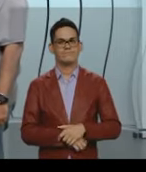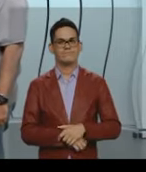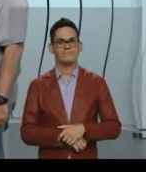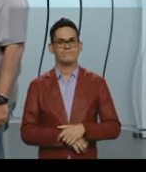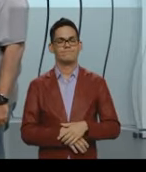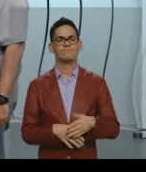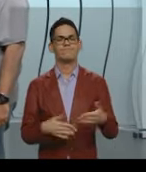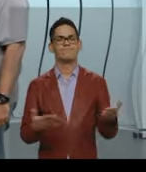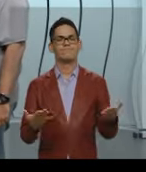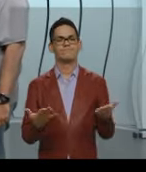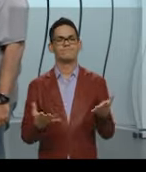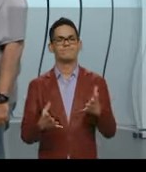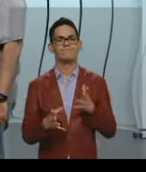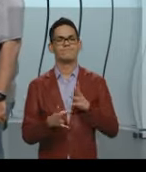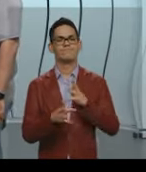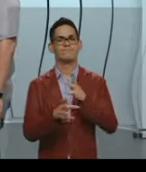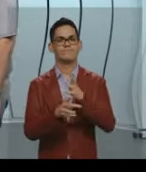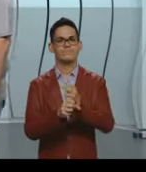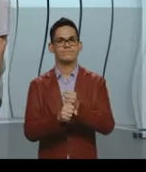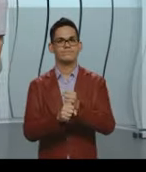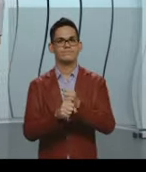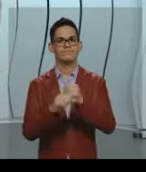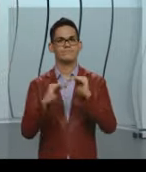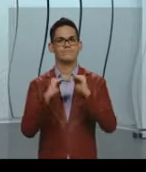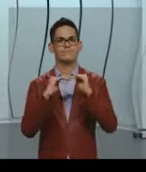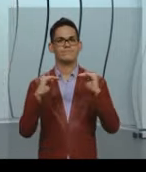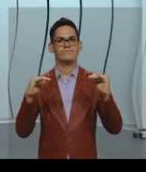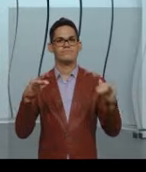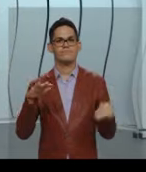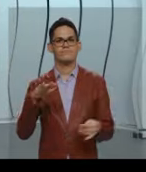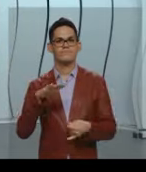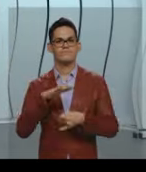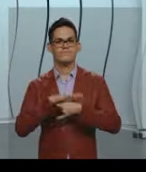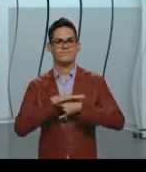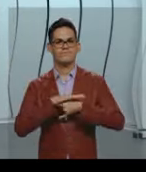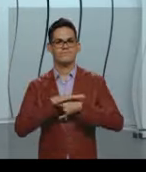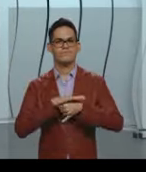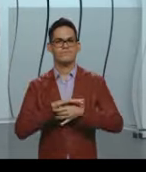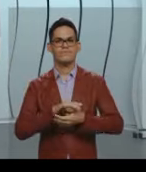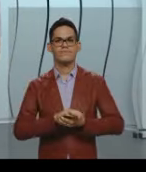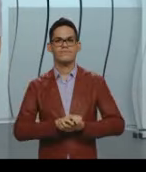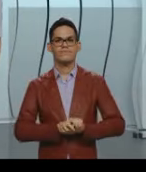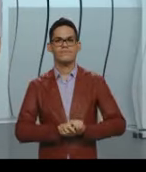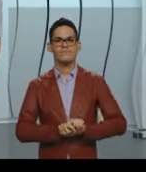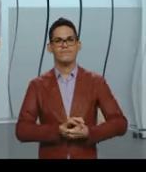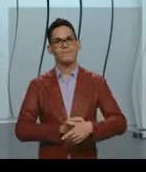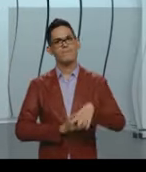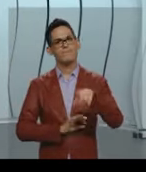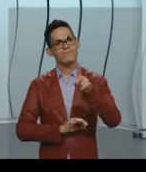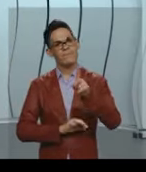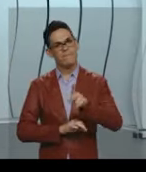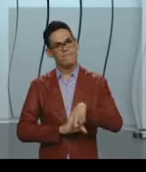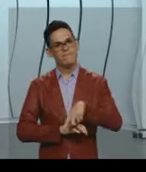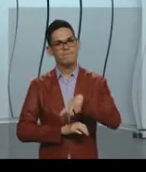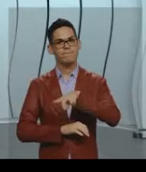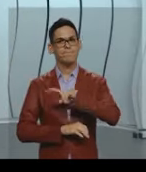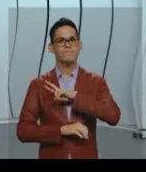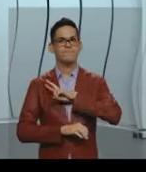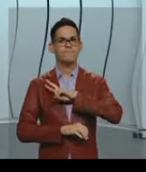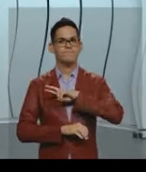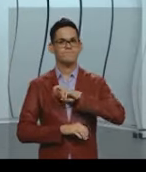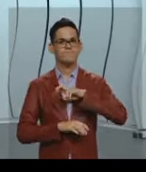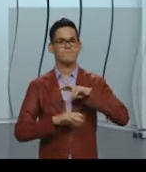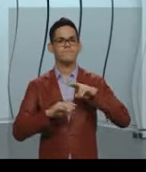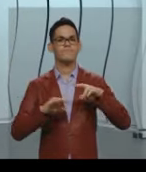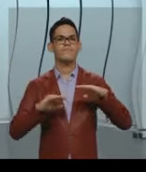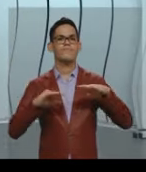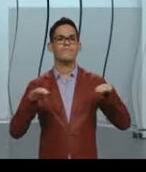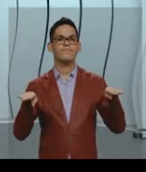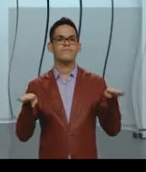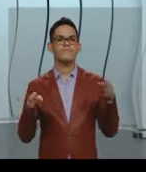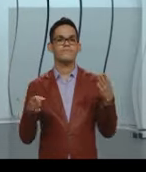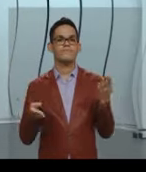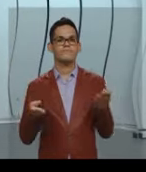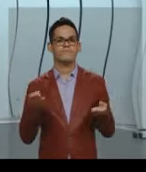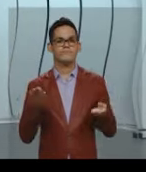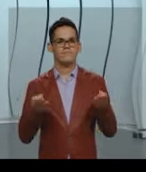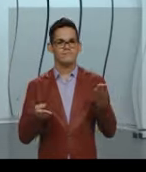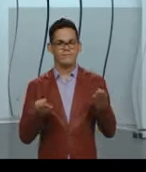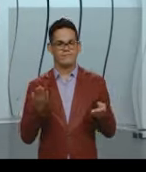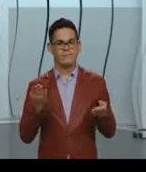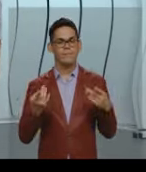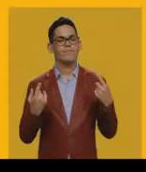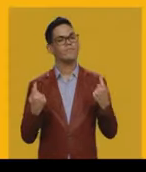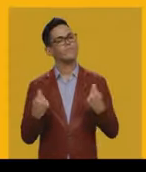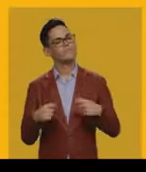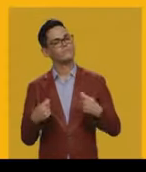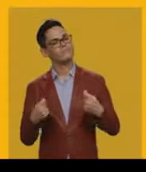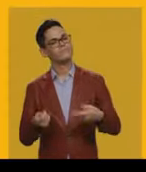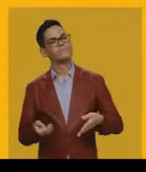E aí, somando os pesos embaixo. Essa é a média aritmética que nós vamos calcular. E essa média tem que ser